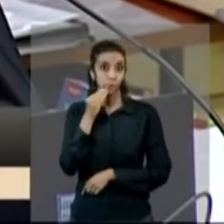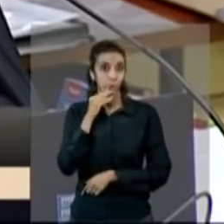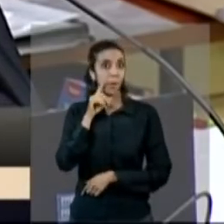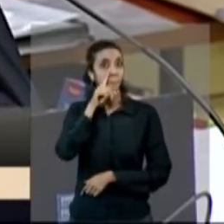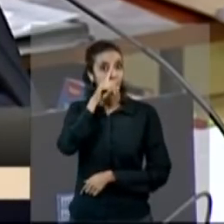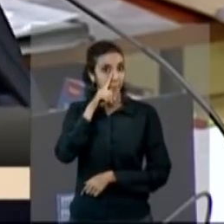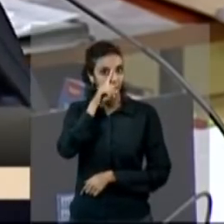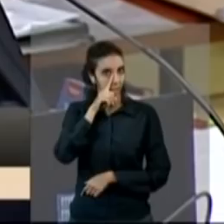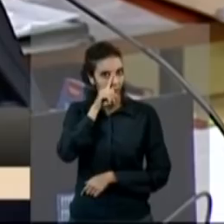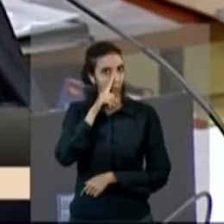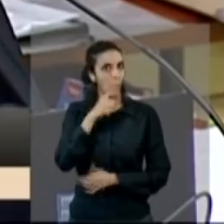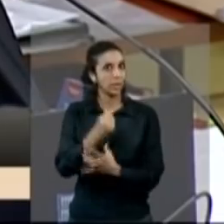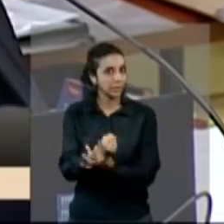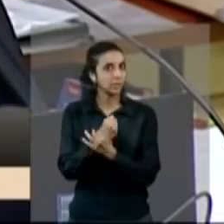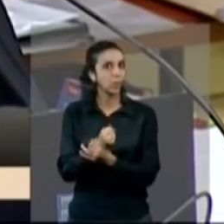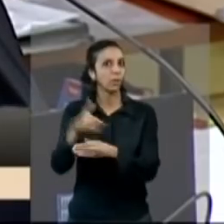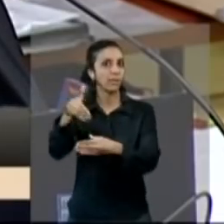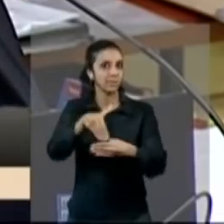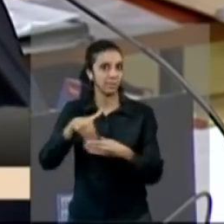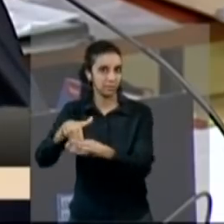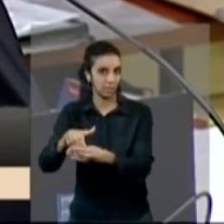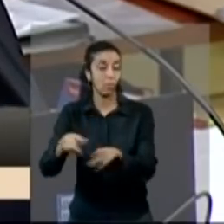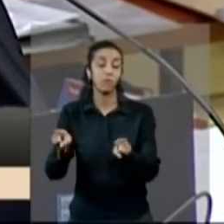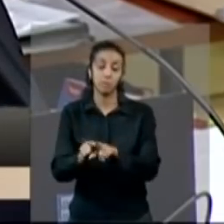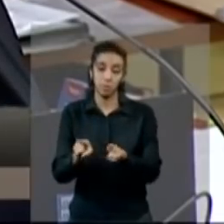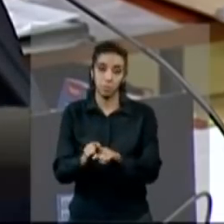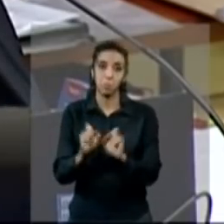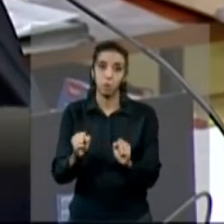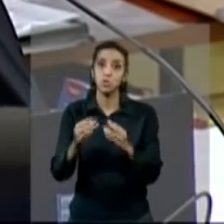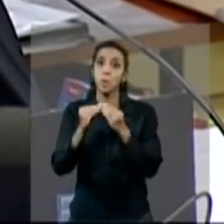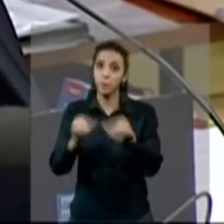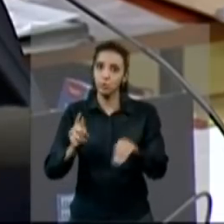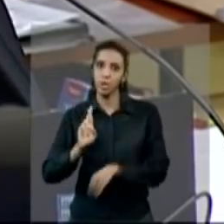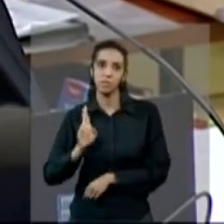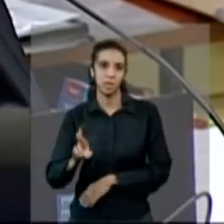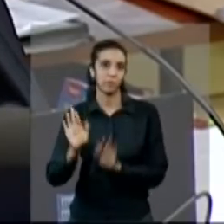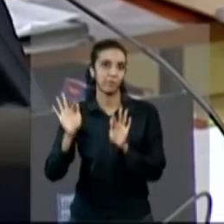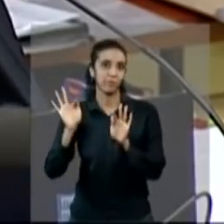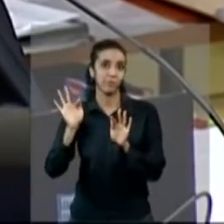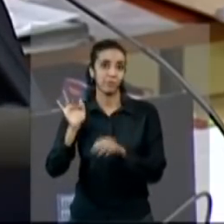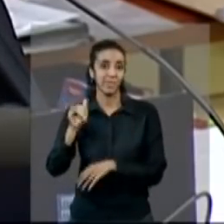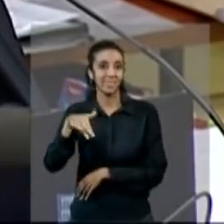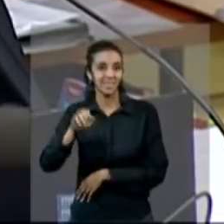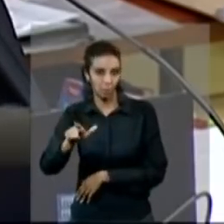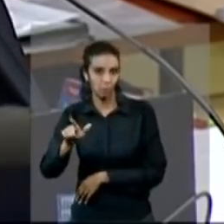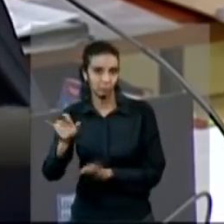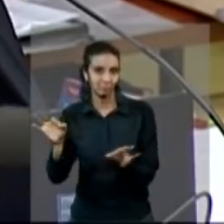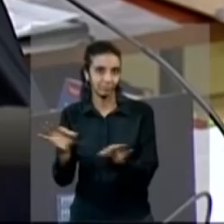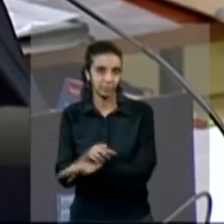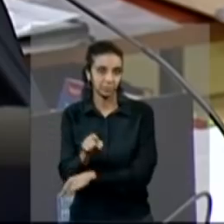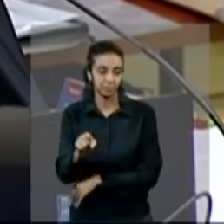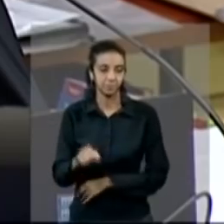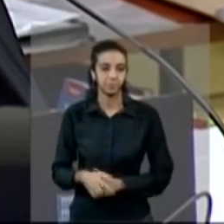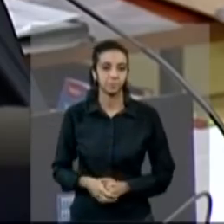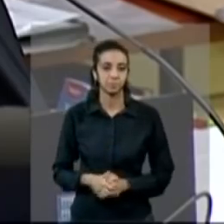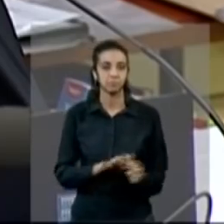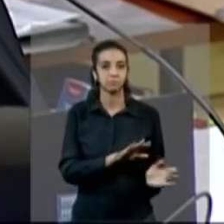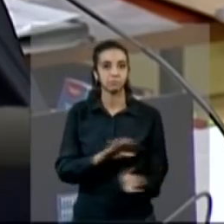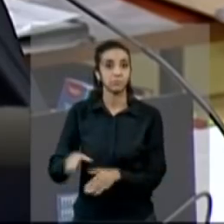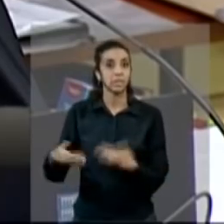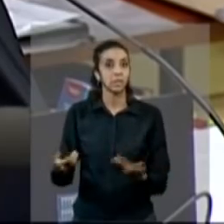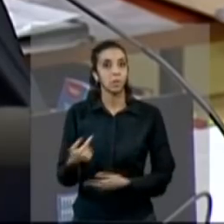a rigidez das eleições e poderia interferir sobre o seu resultado final. Eu estou, portanto,